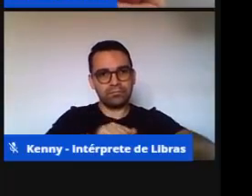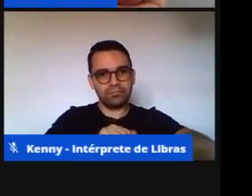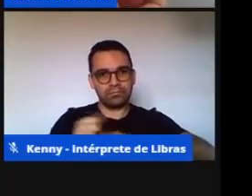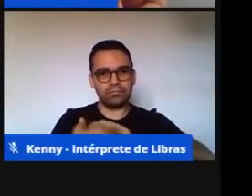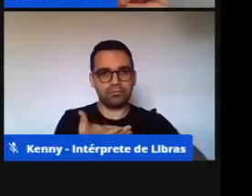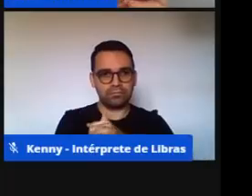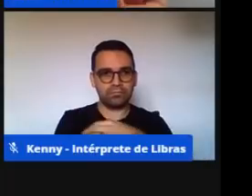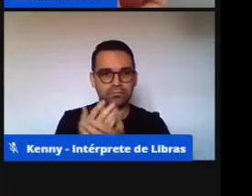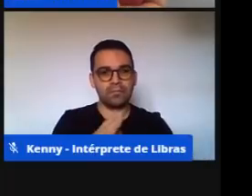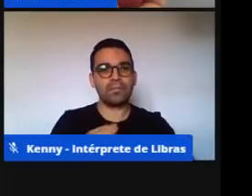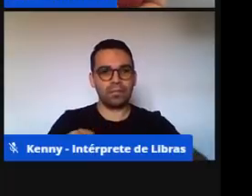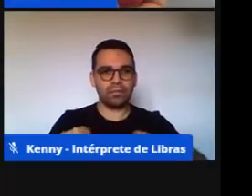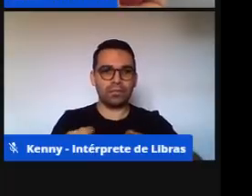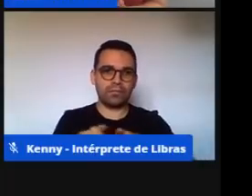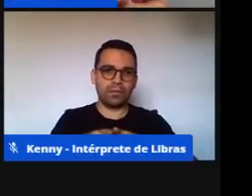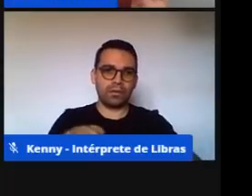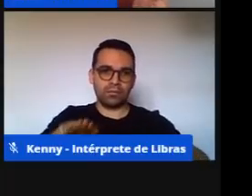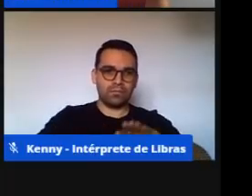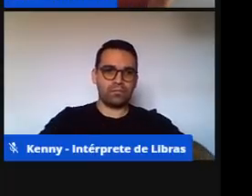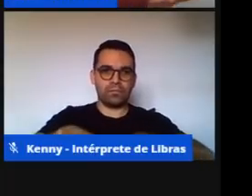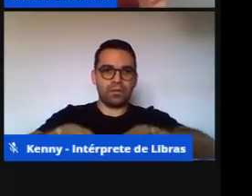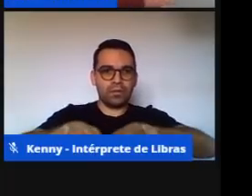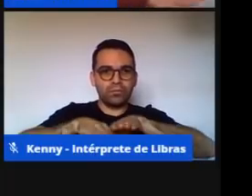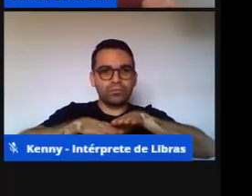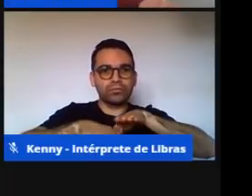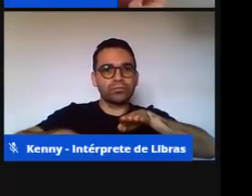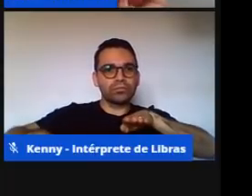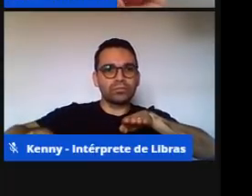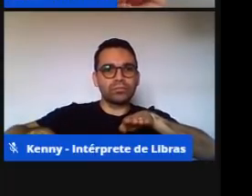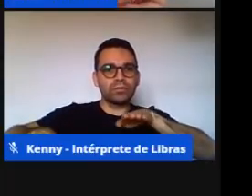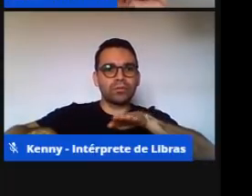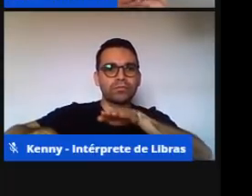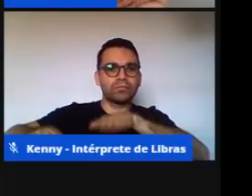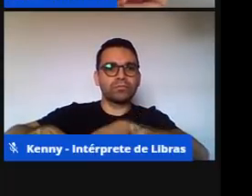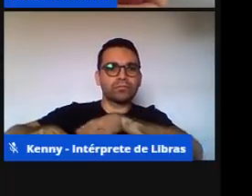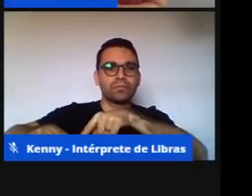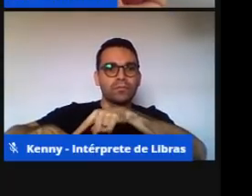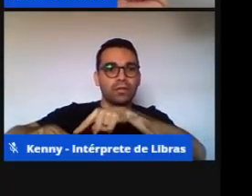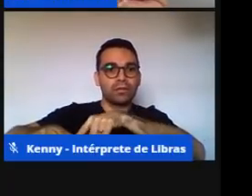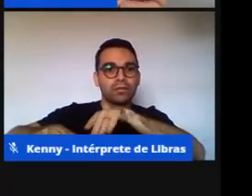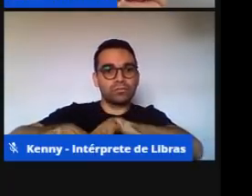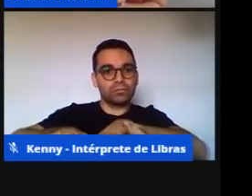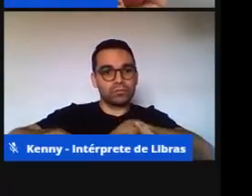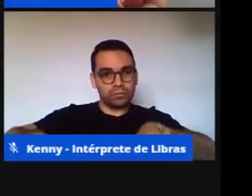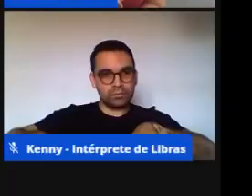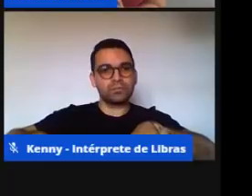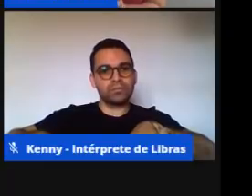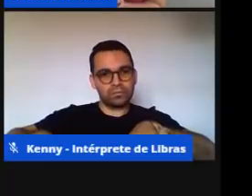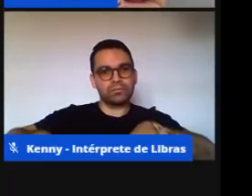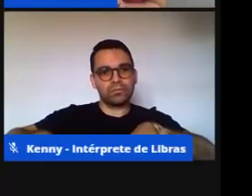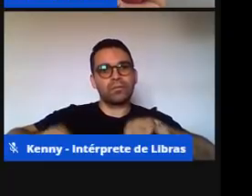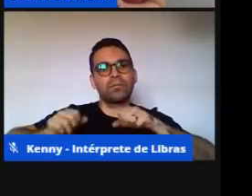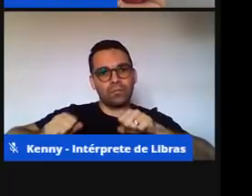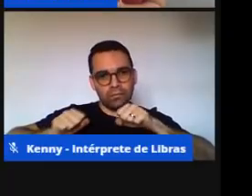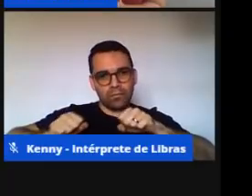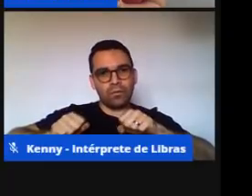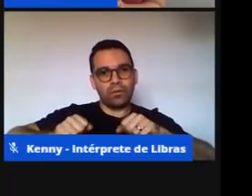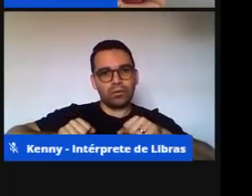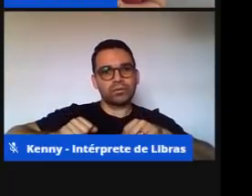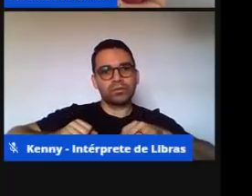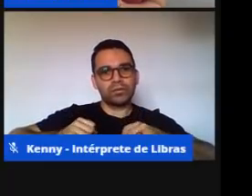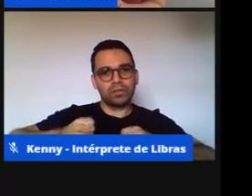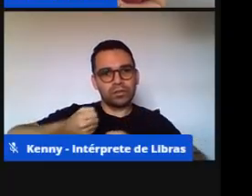chão. Não precisa passar que boa, tá? Não precisa passar água sanitária. E importante na hora